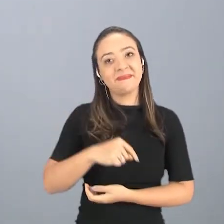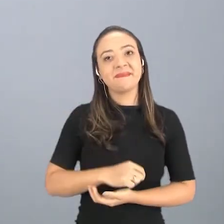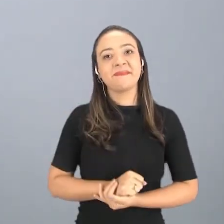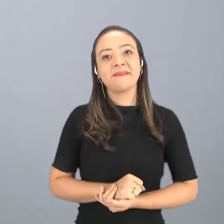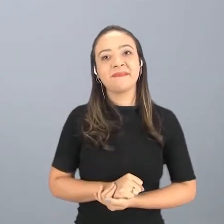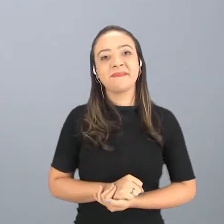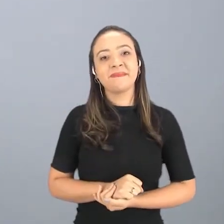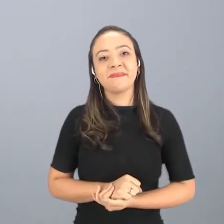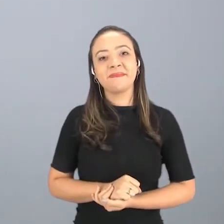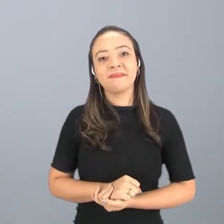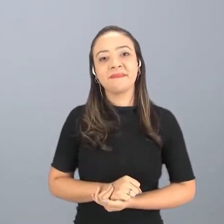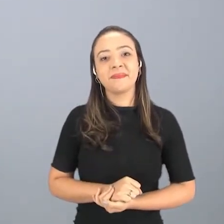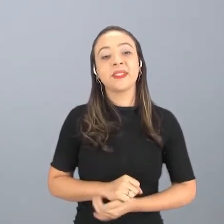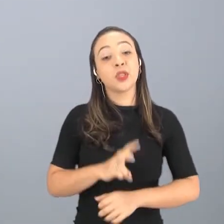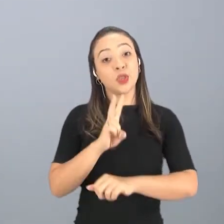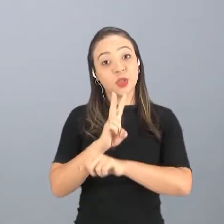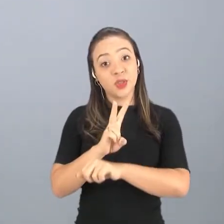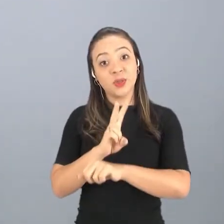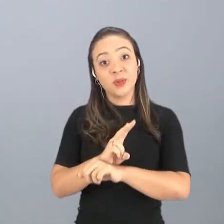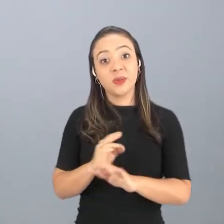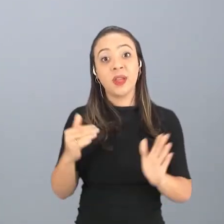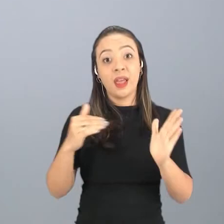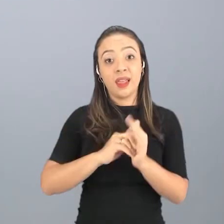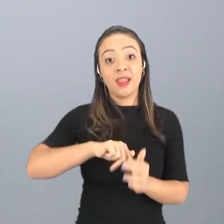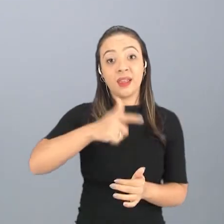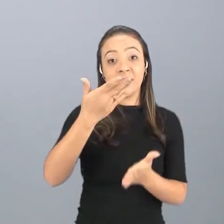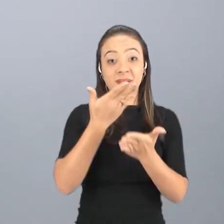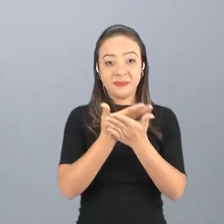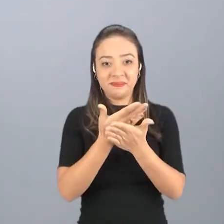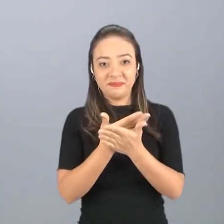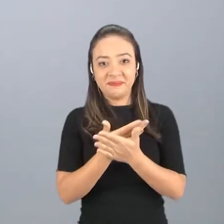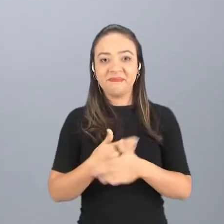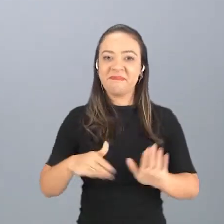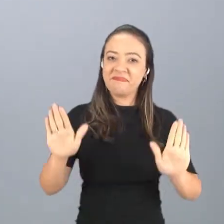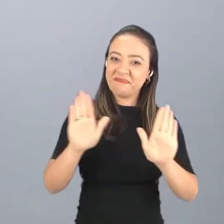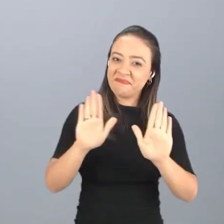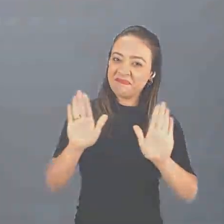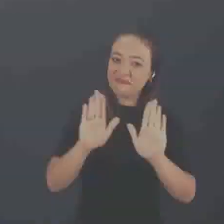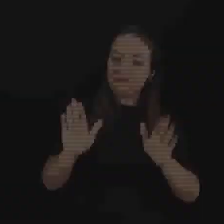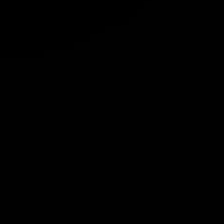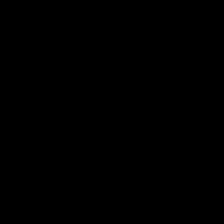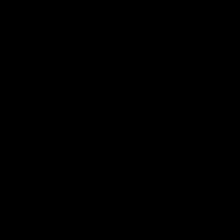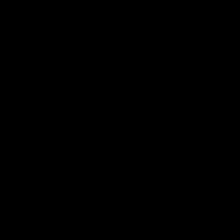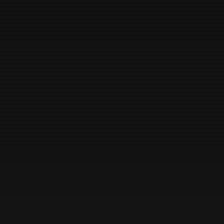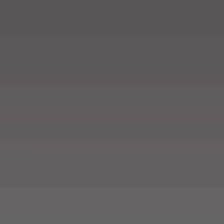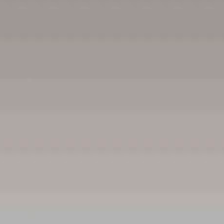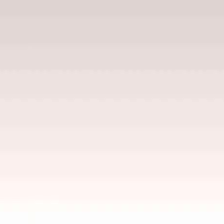Fique bem, se cuide e até o nosso próximo encontro. Tchau, tchau!